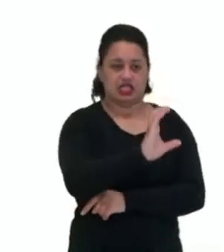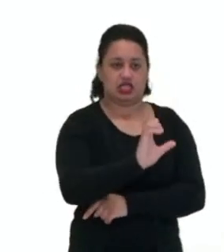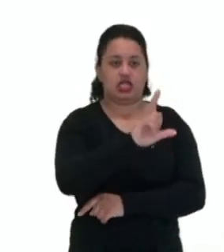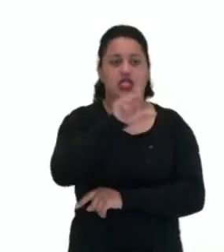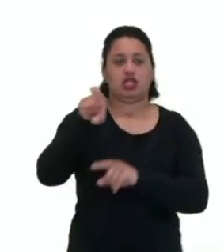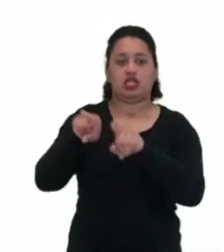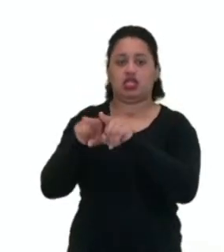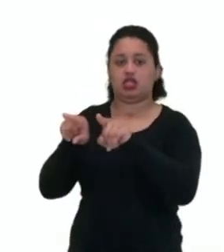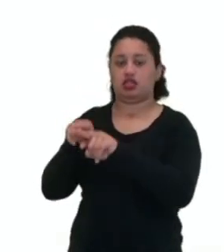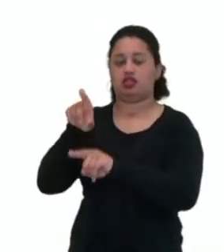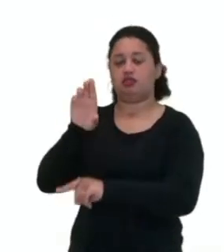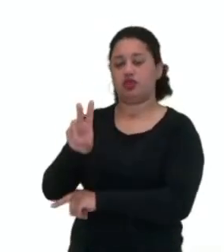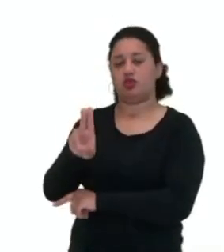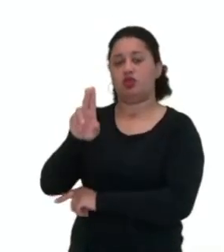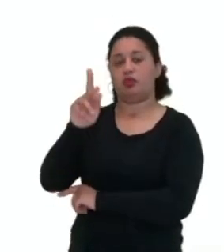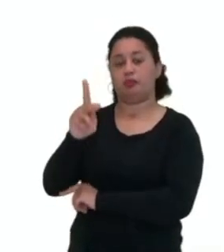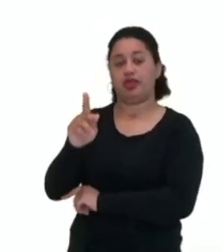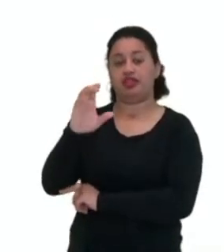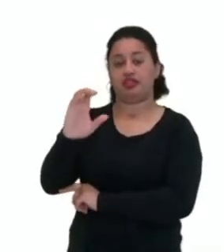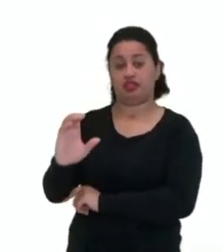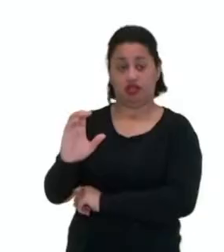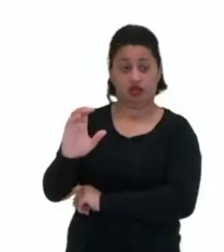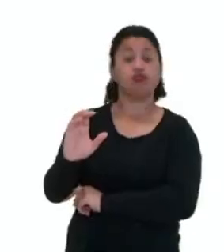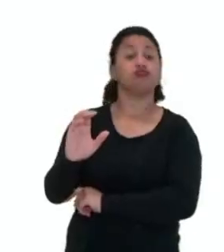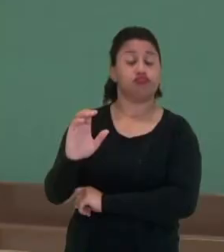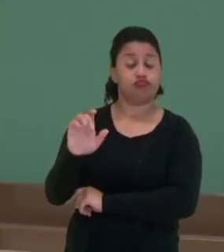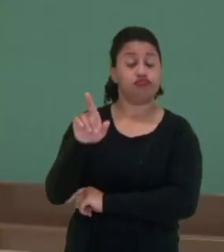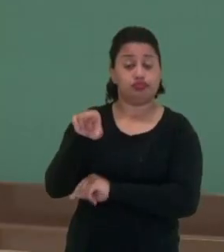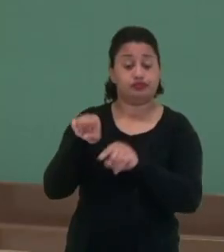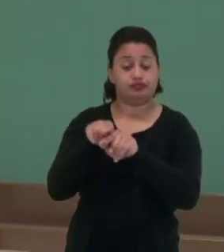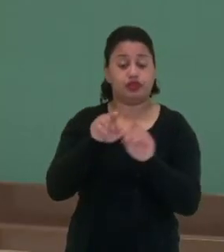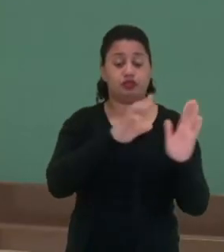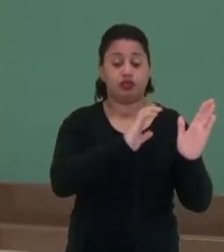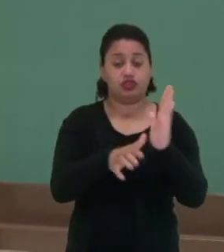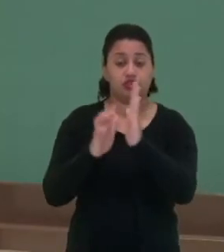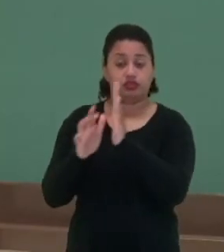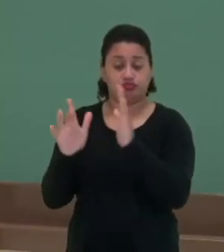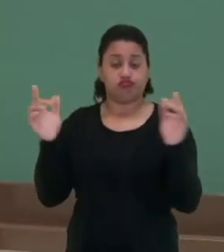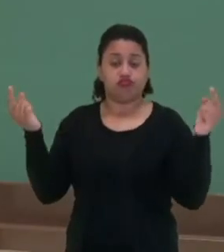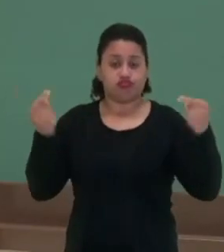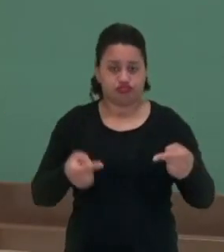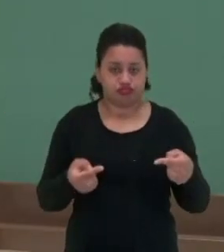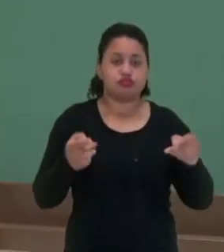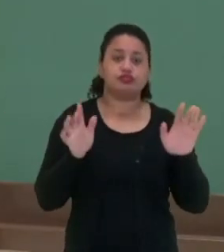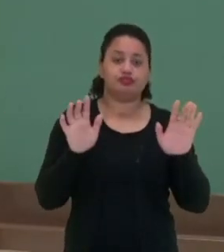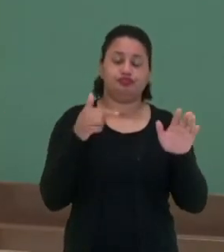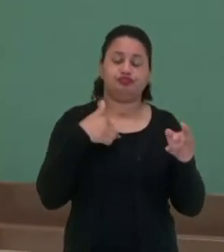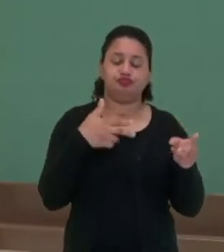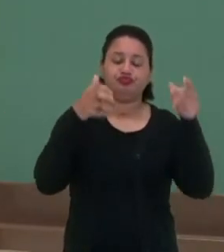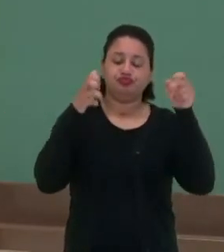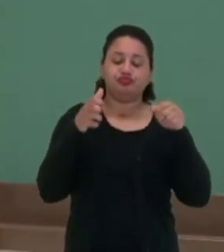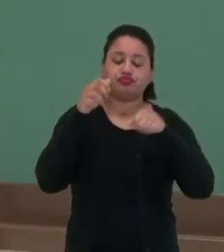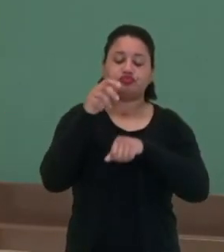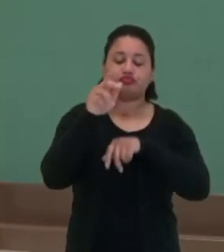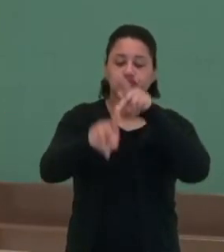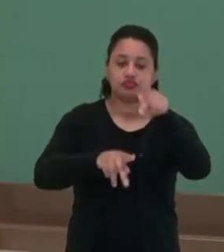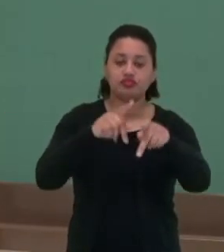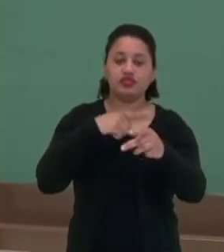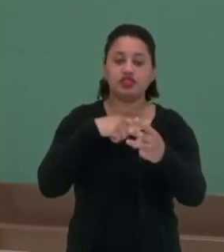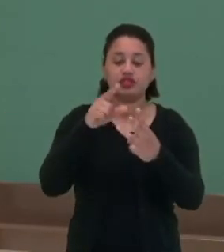do Kurdistão, União Patriota do Kurdistão. Então perceba só que uma mesma nação dispõe de